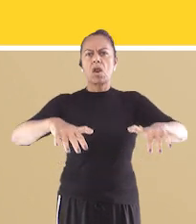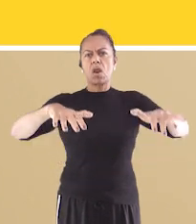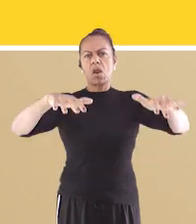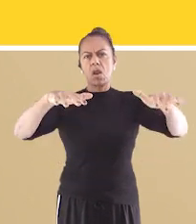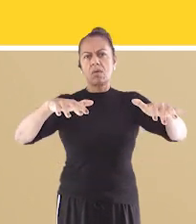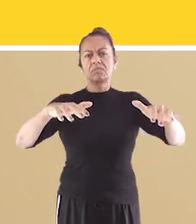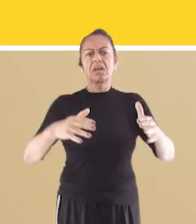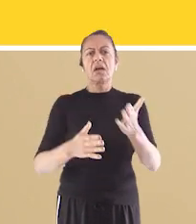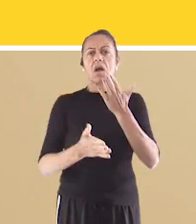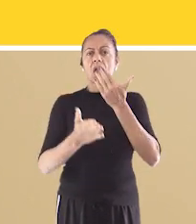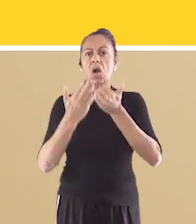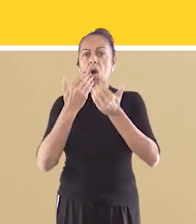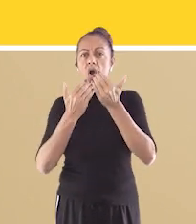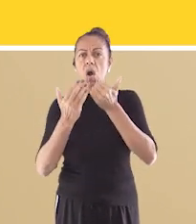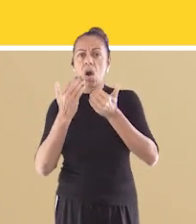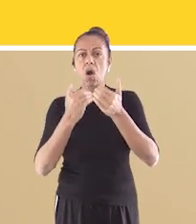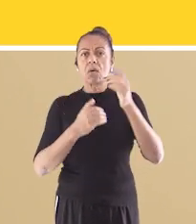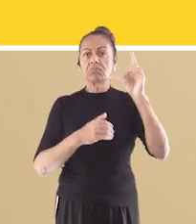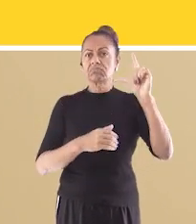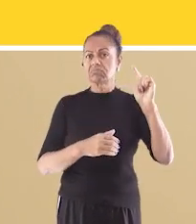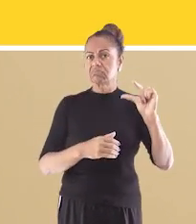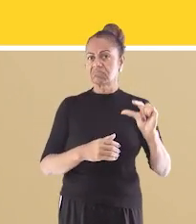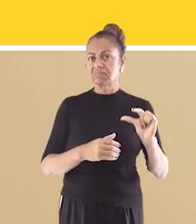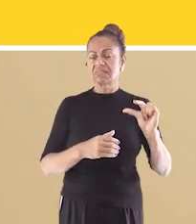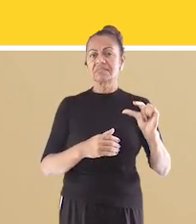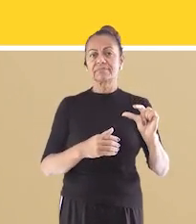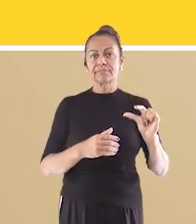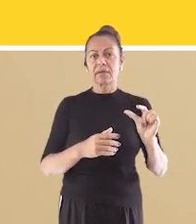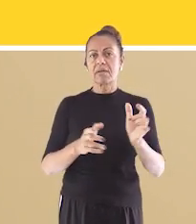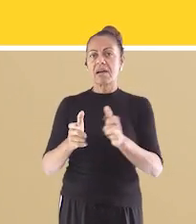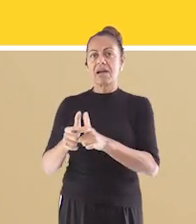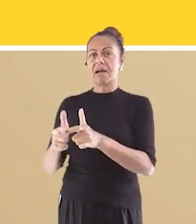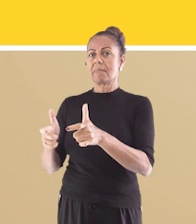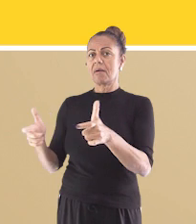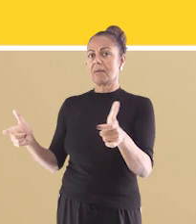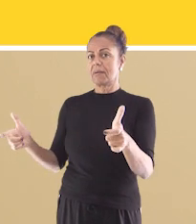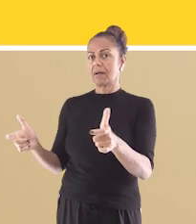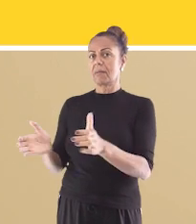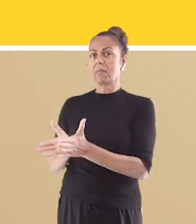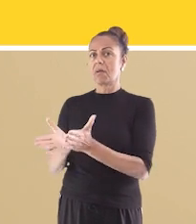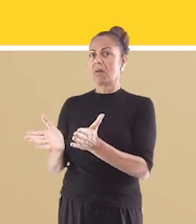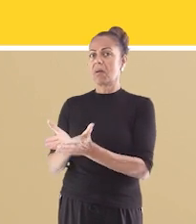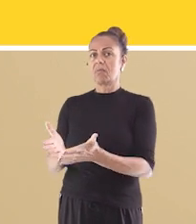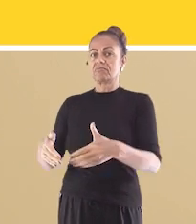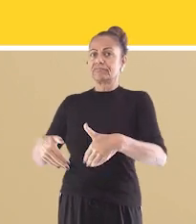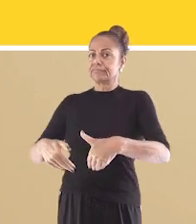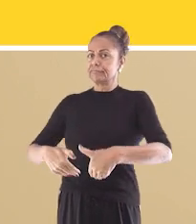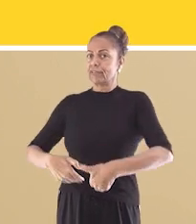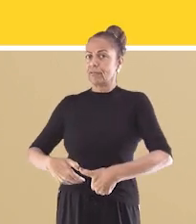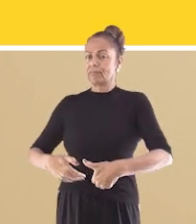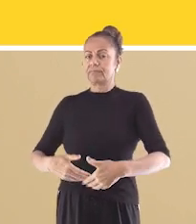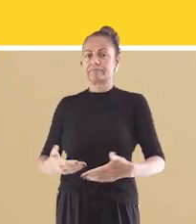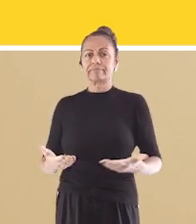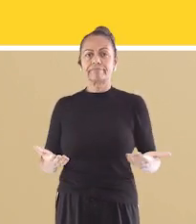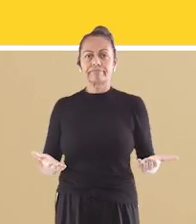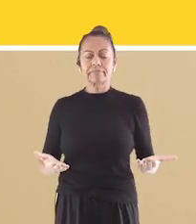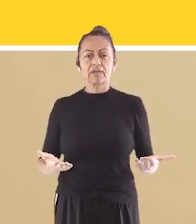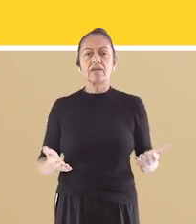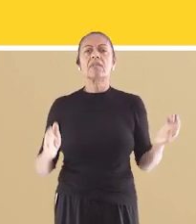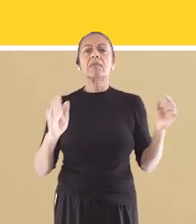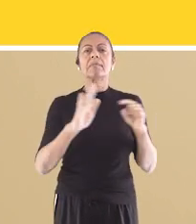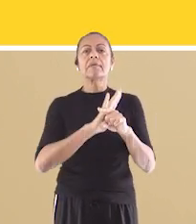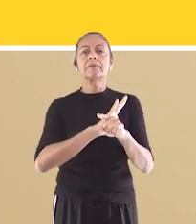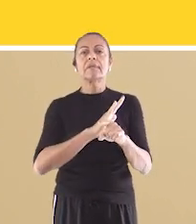come. Grande parte perde a validade, enquanto muitos passam fome. Vamos para a